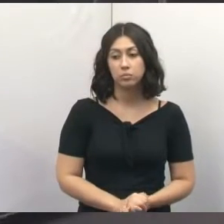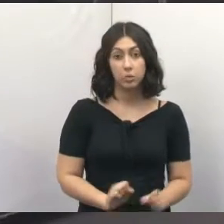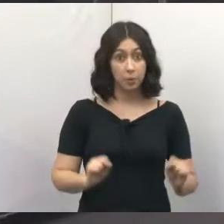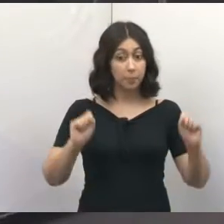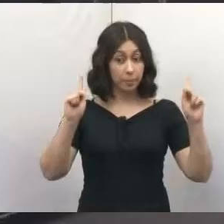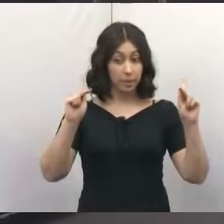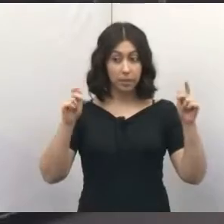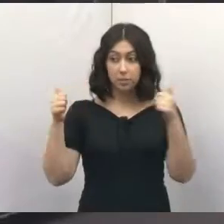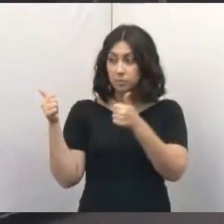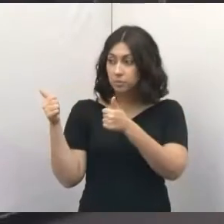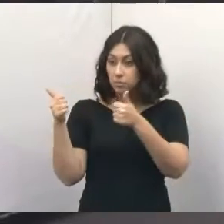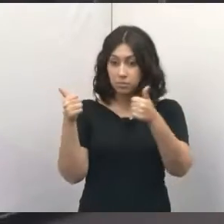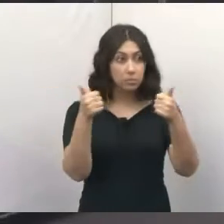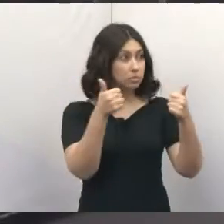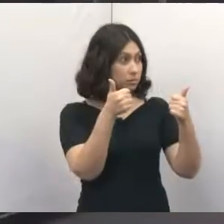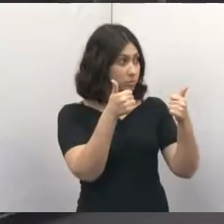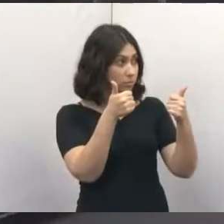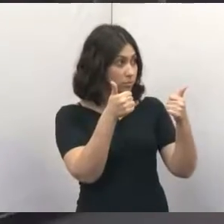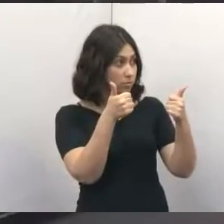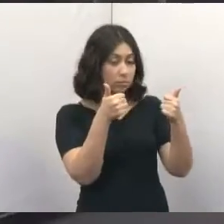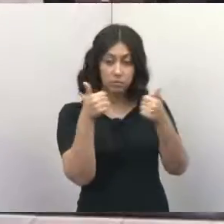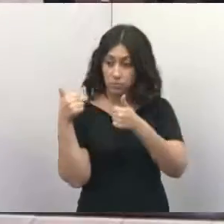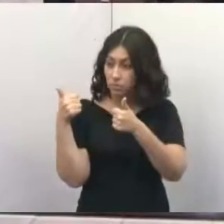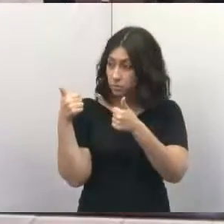Tudo bem? Vereador, acabou meu tempo?